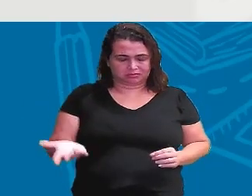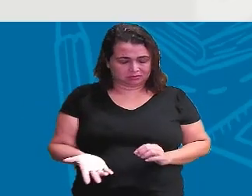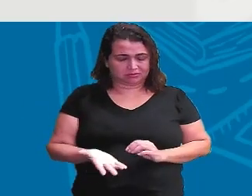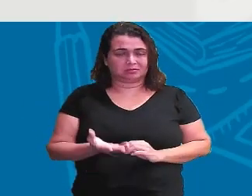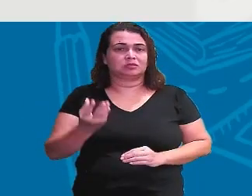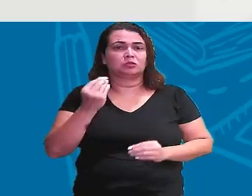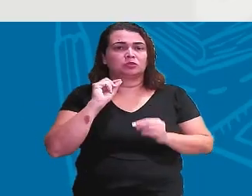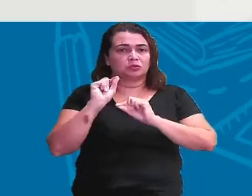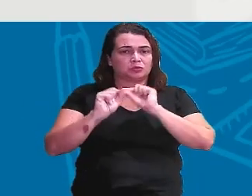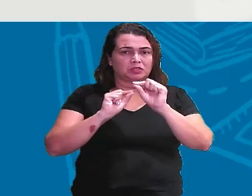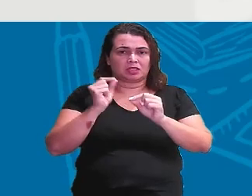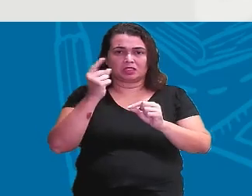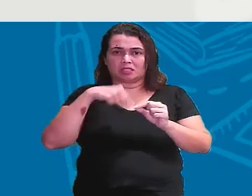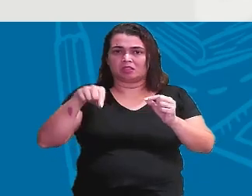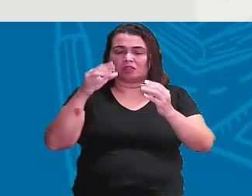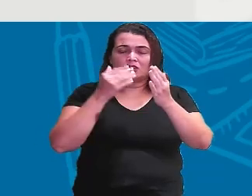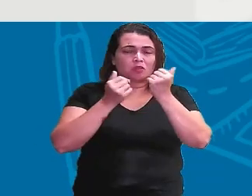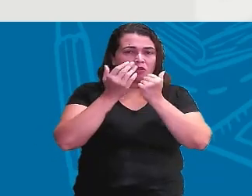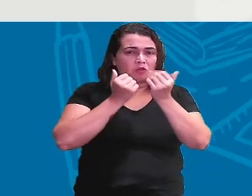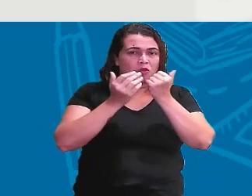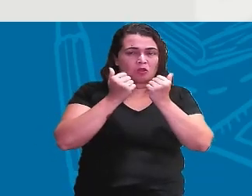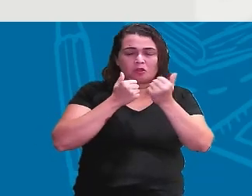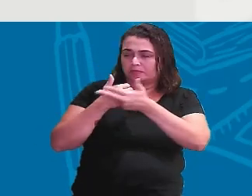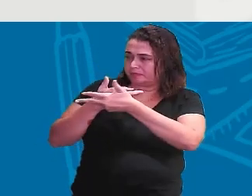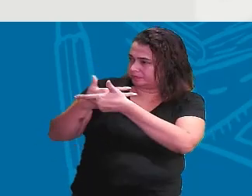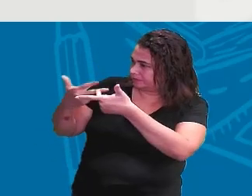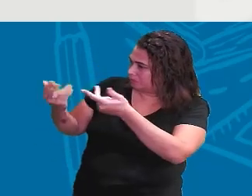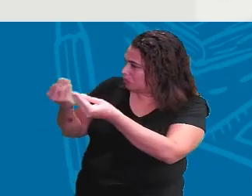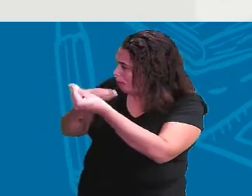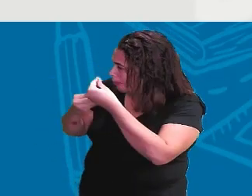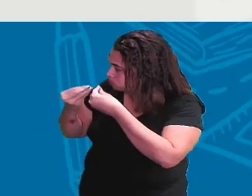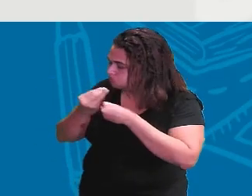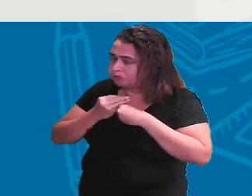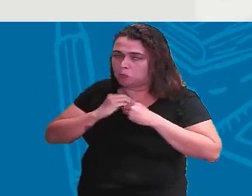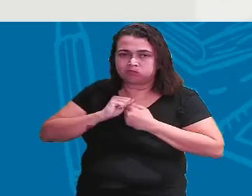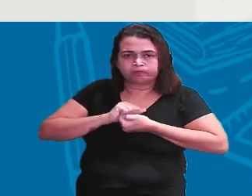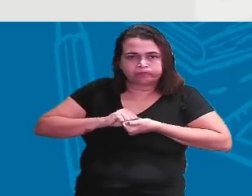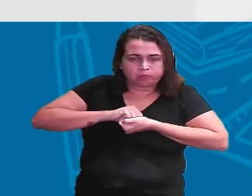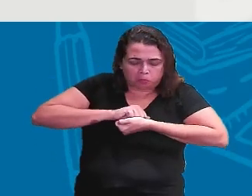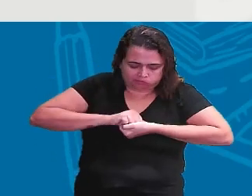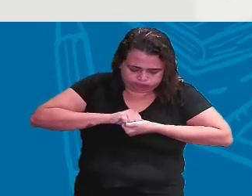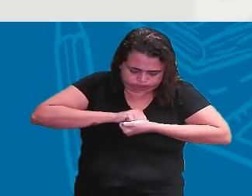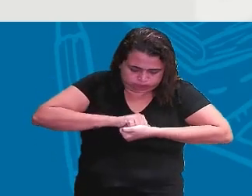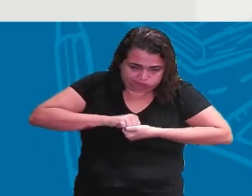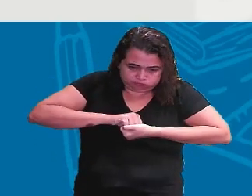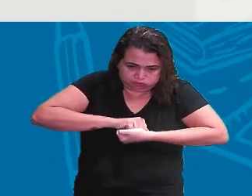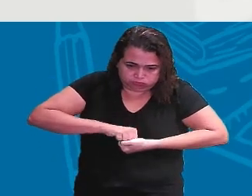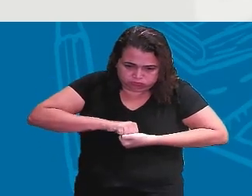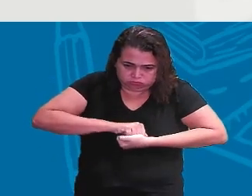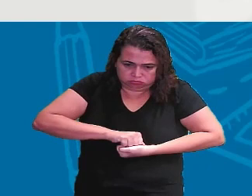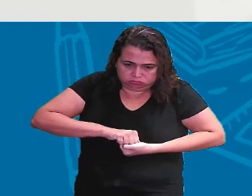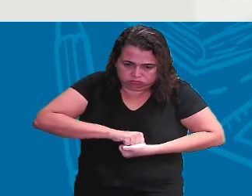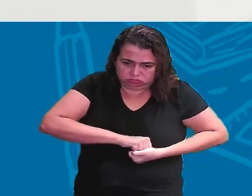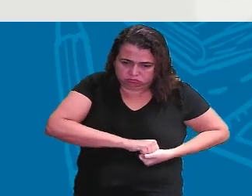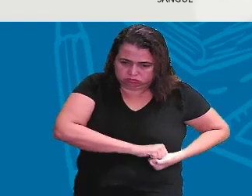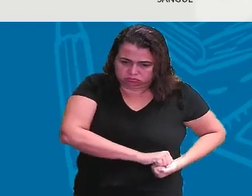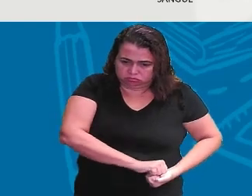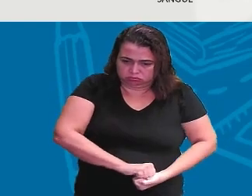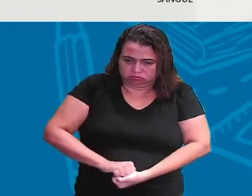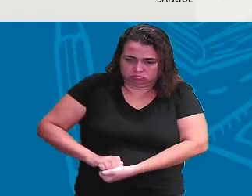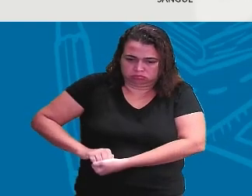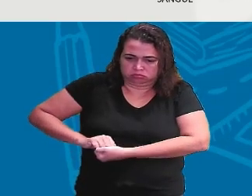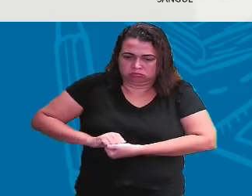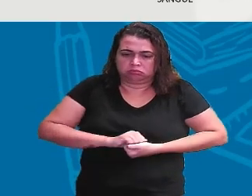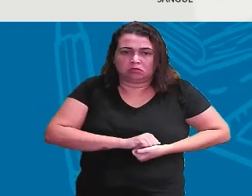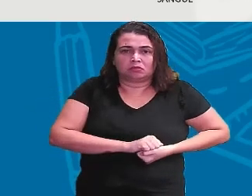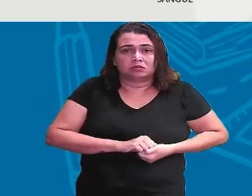gente consome, tá certo? E a absorção dos nutrientes fundamentais para o funcionamento do nosso organismo,